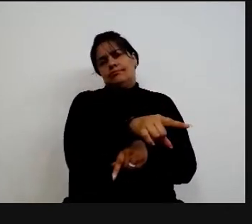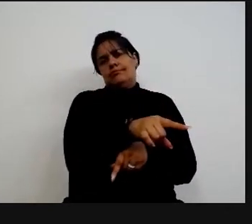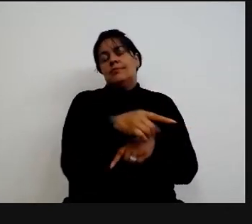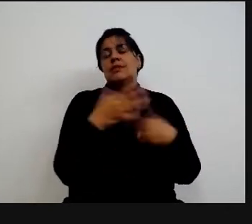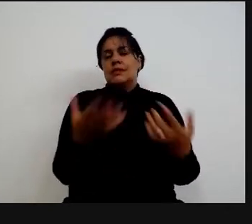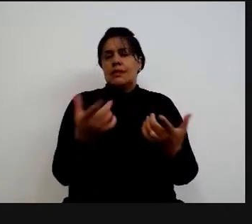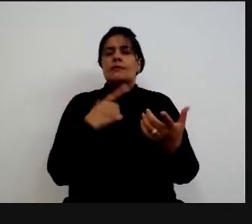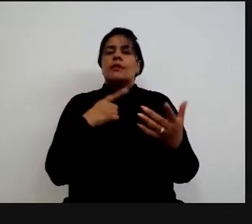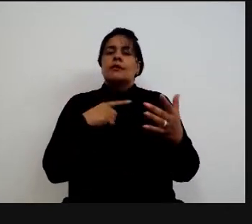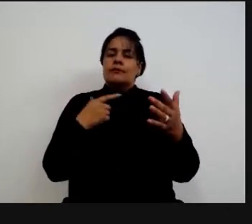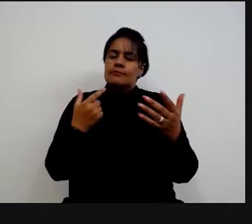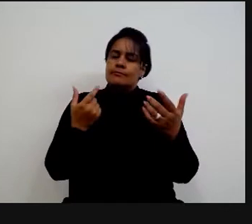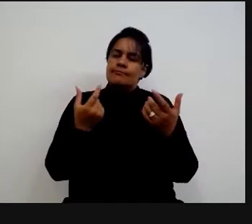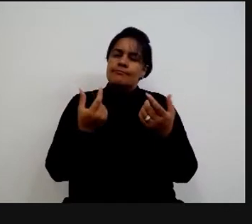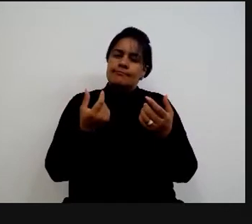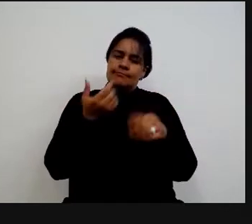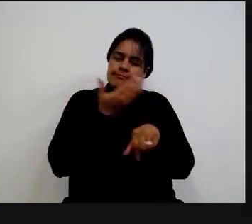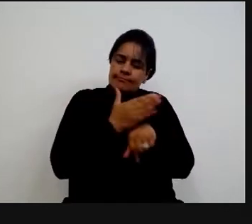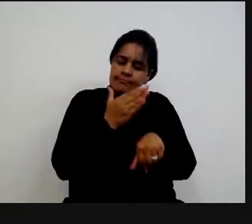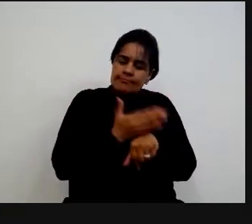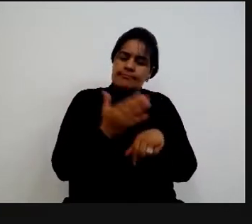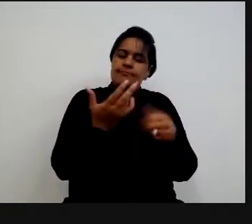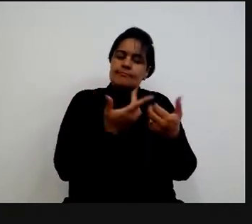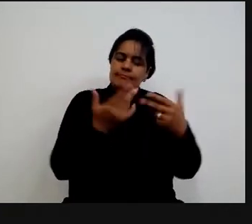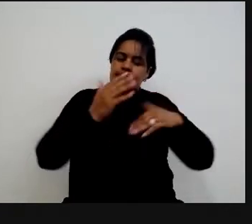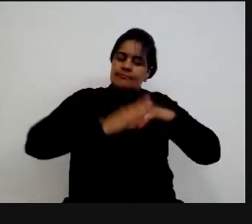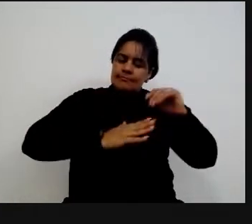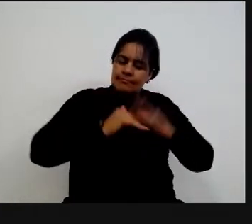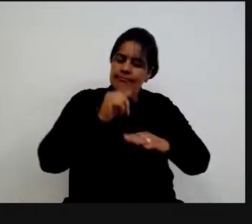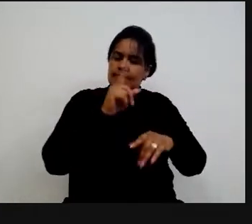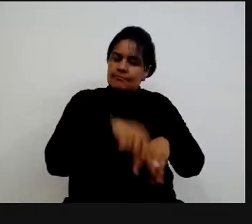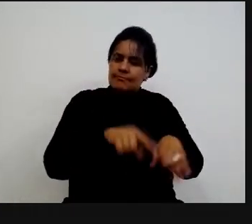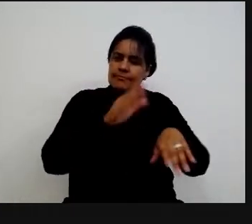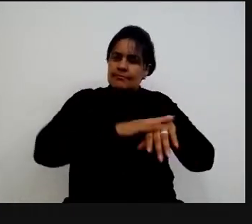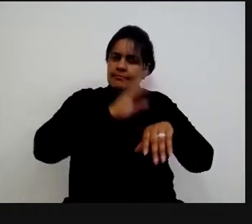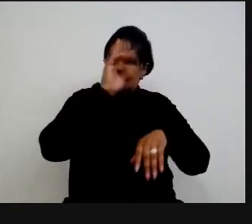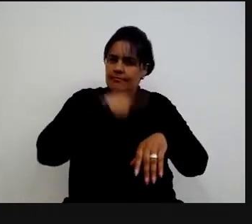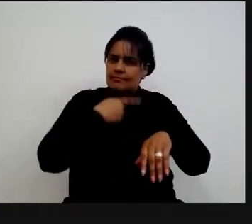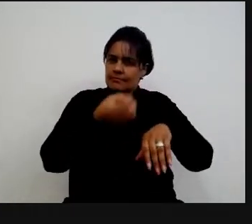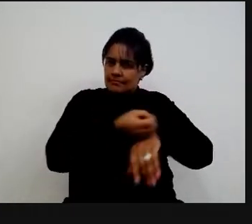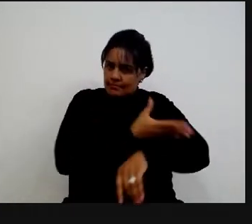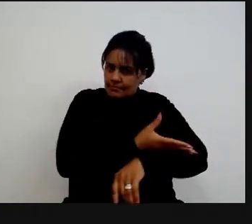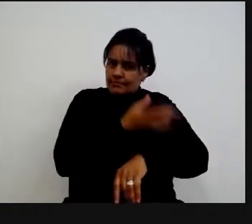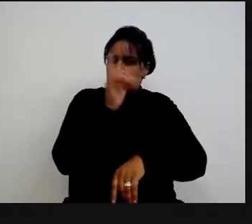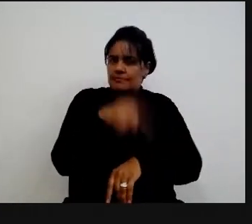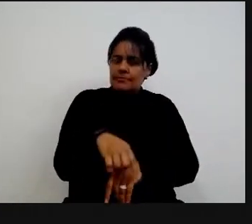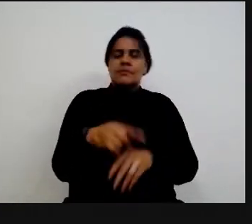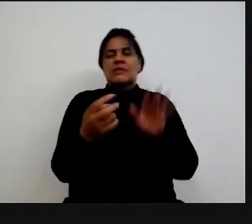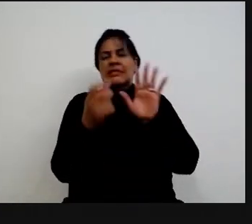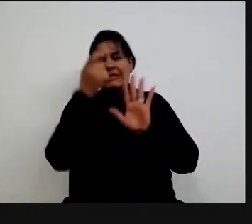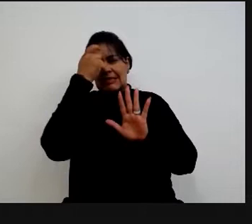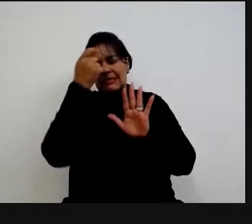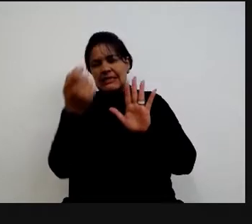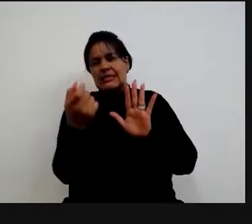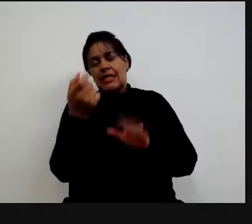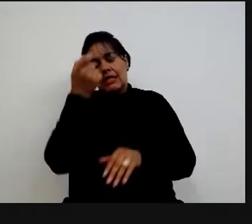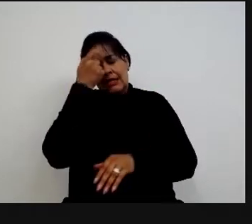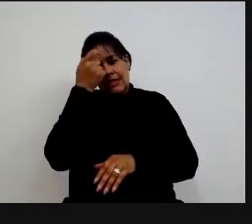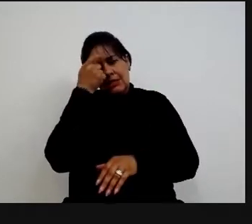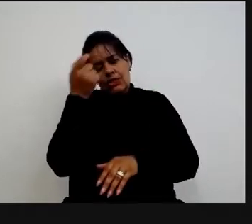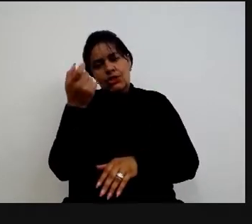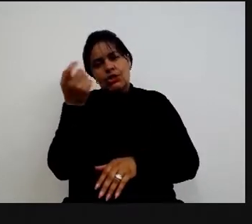de treinamentos e capacitação de ordem mais emocional, de soft skill, né? Inteligência emocional,